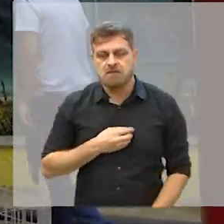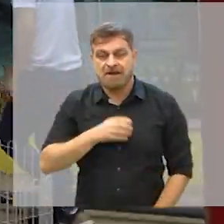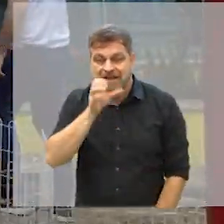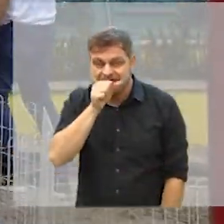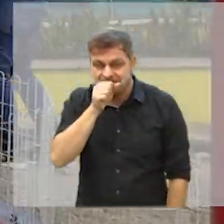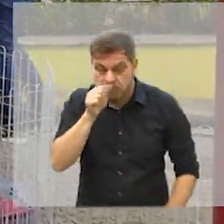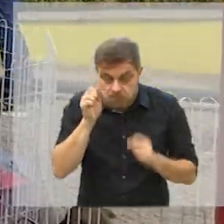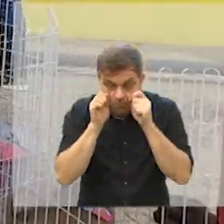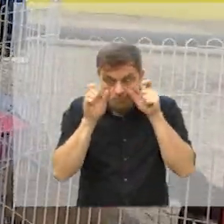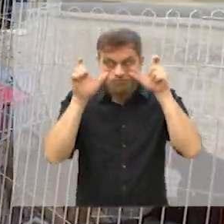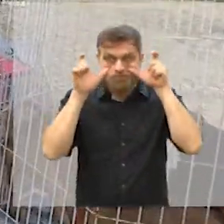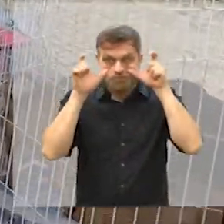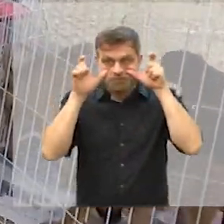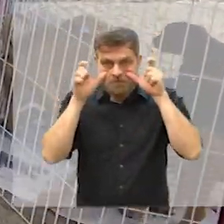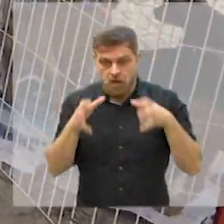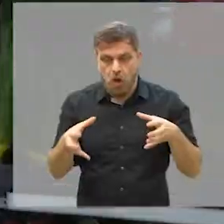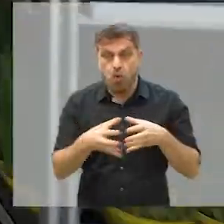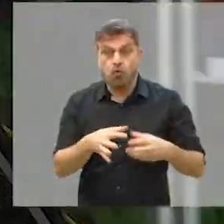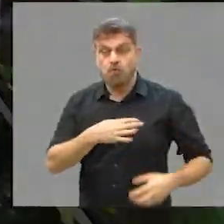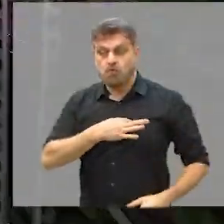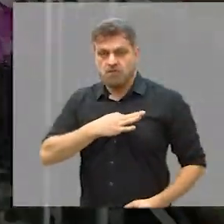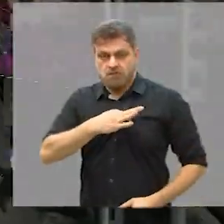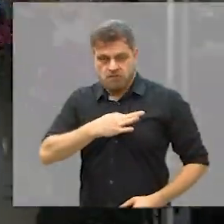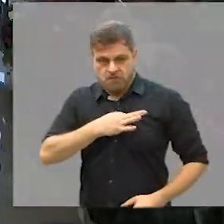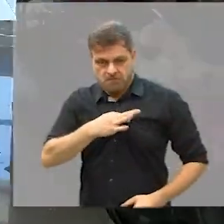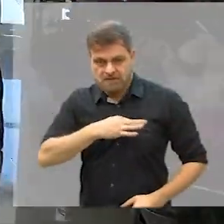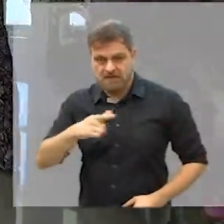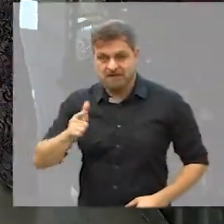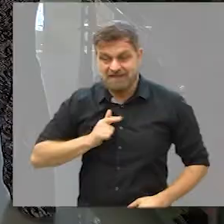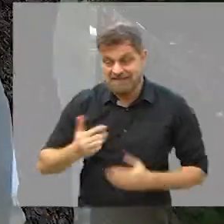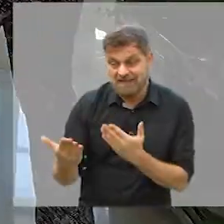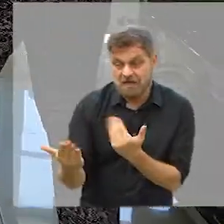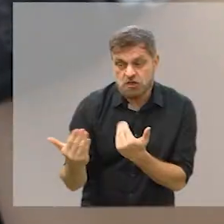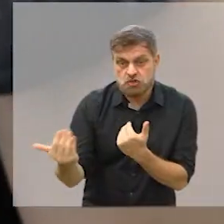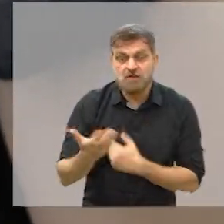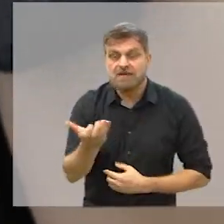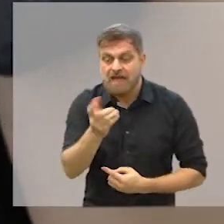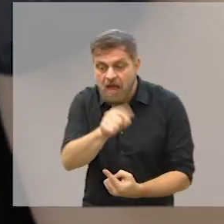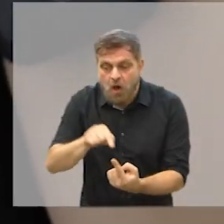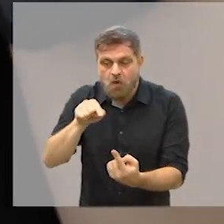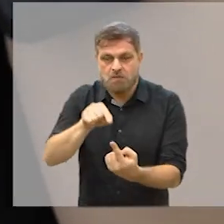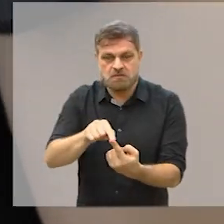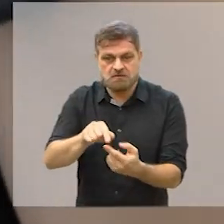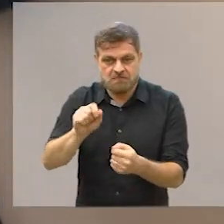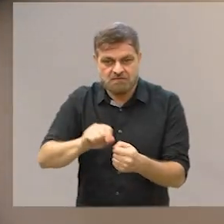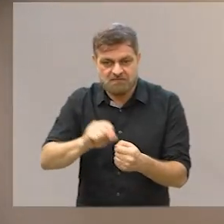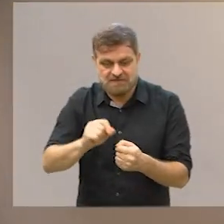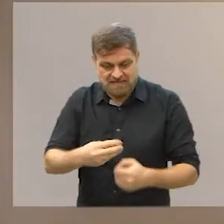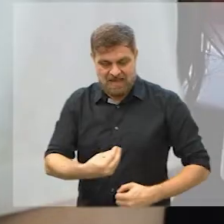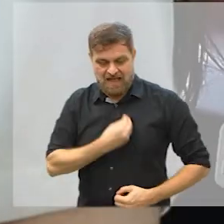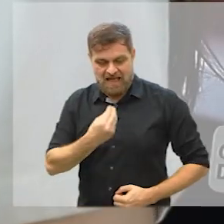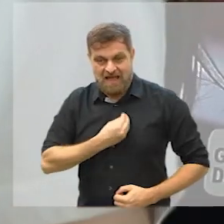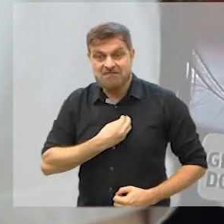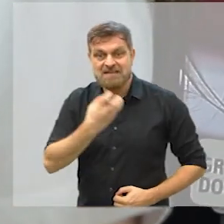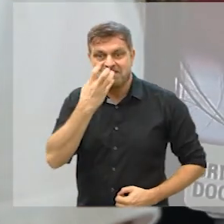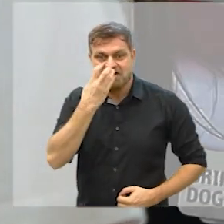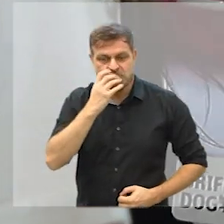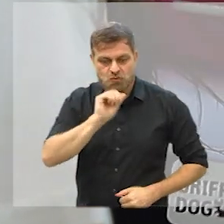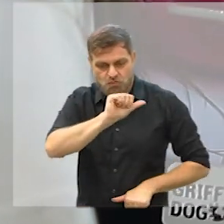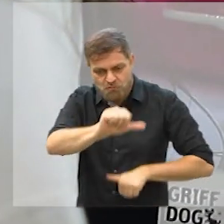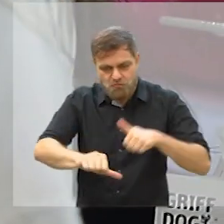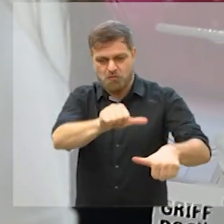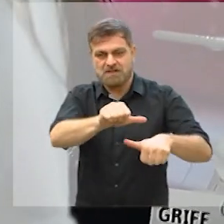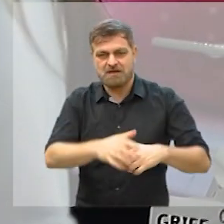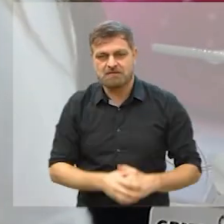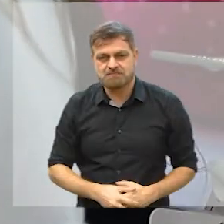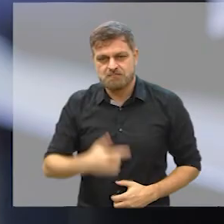no sábado. O que esse grupo de voluntários formado só por jovens quer é escrever uma nova história para esses bichinhos.